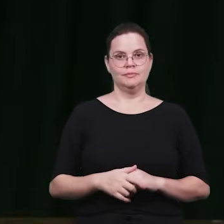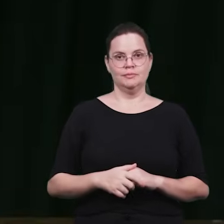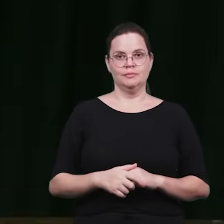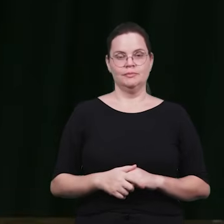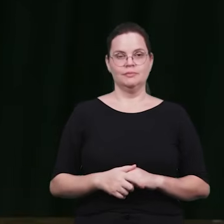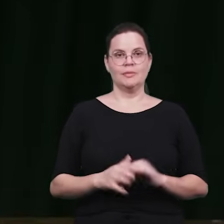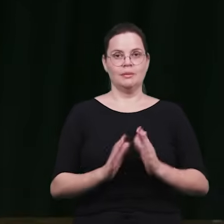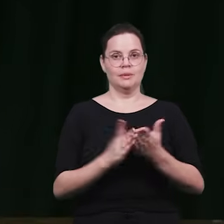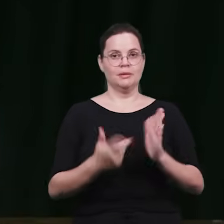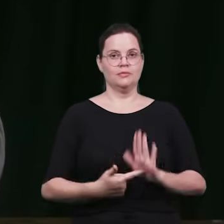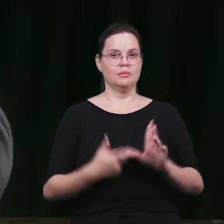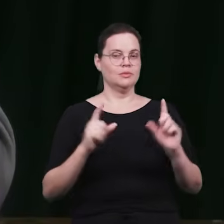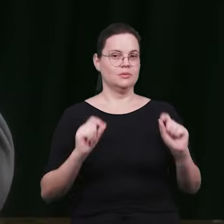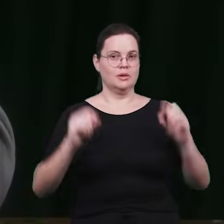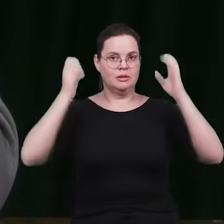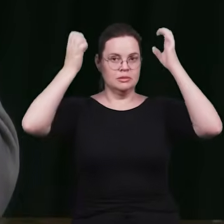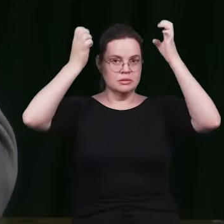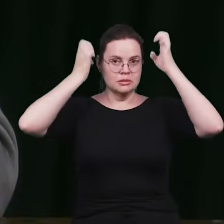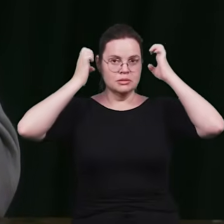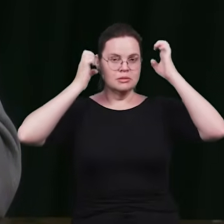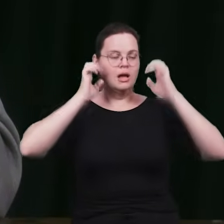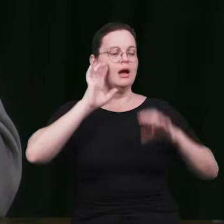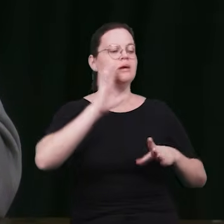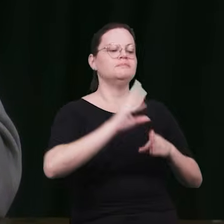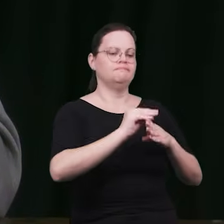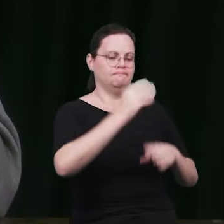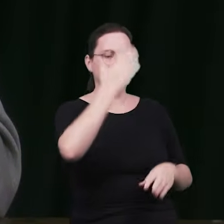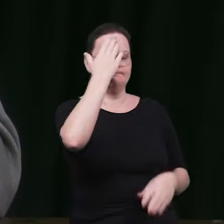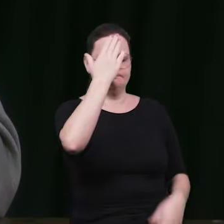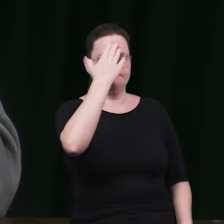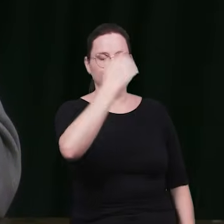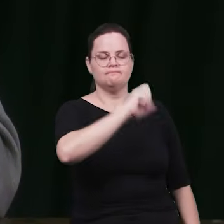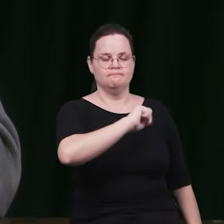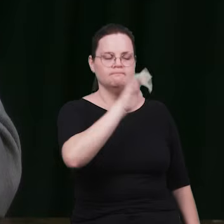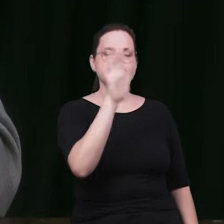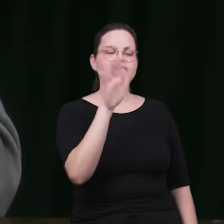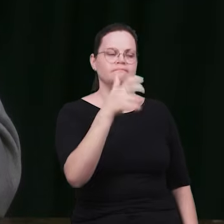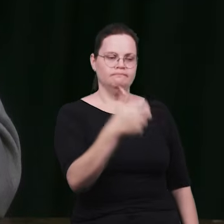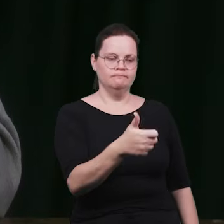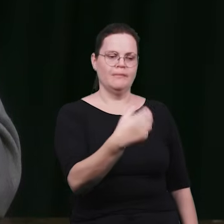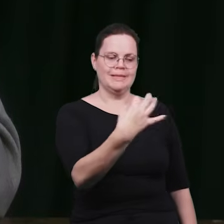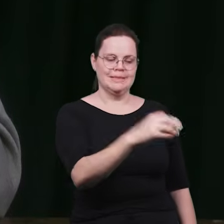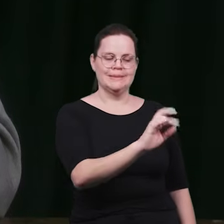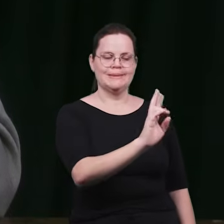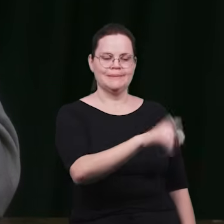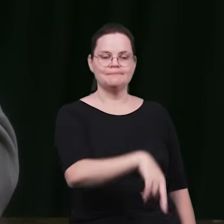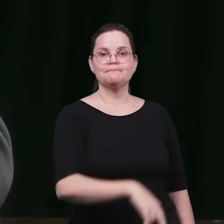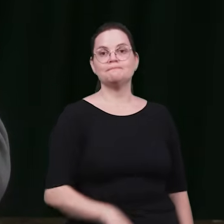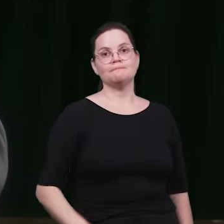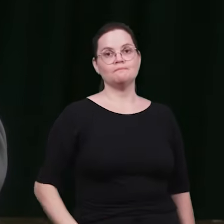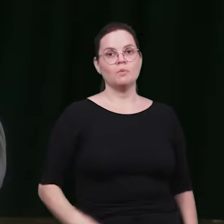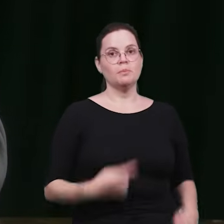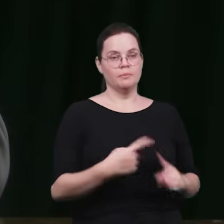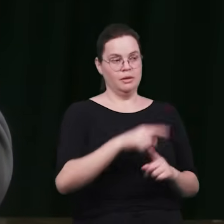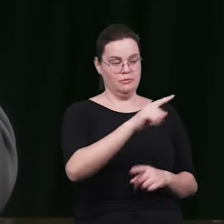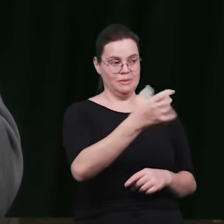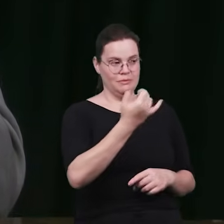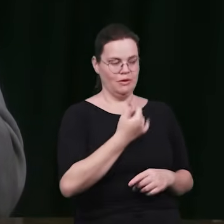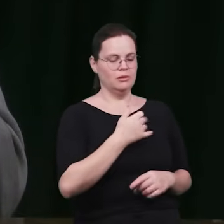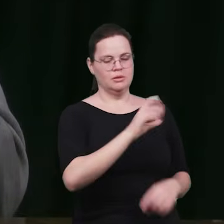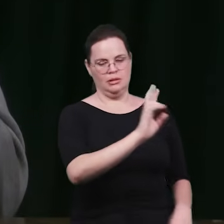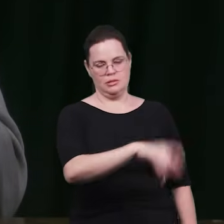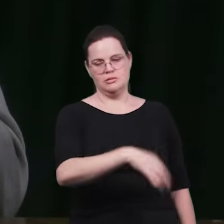aí a palavra fala que Esther, ela entendeu a mensagem que veio de Mardoqueu, assim como nós devemos